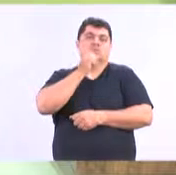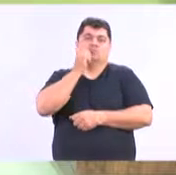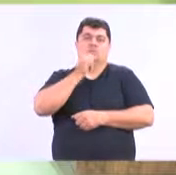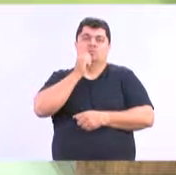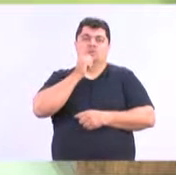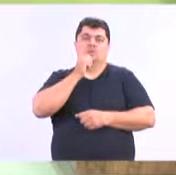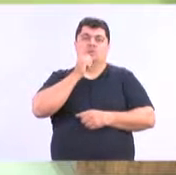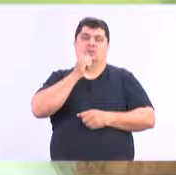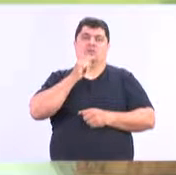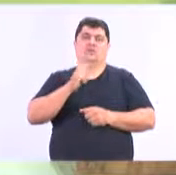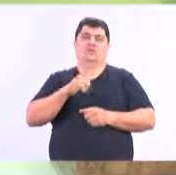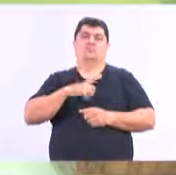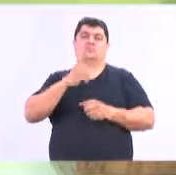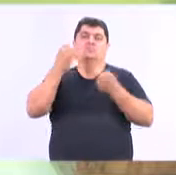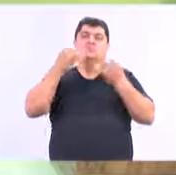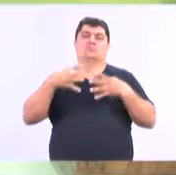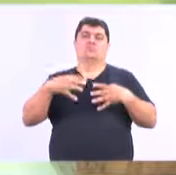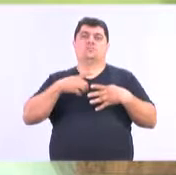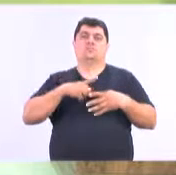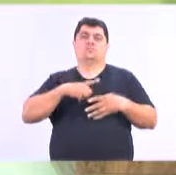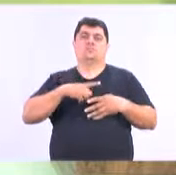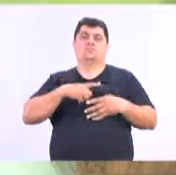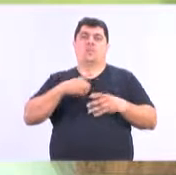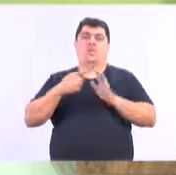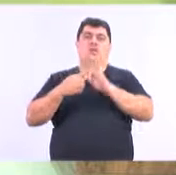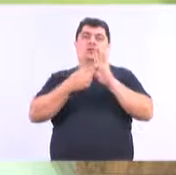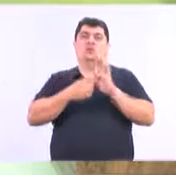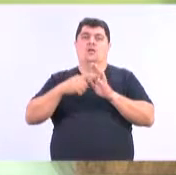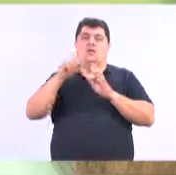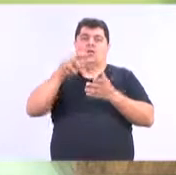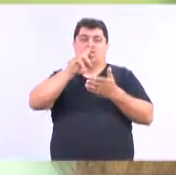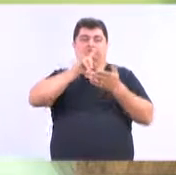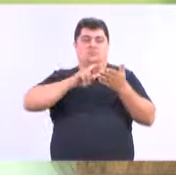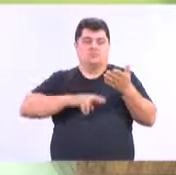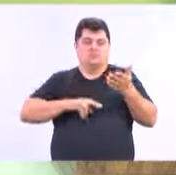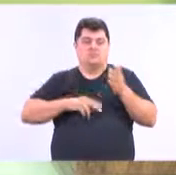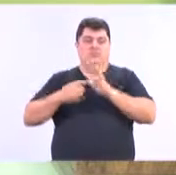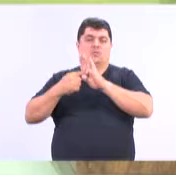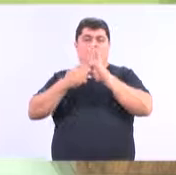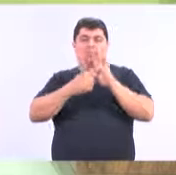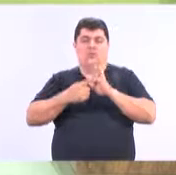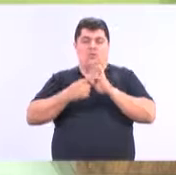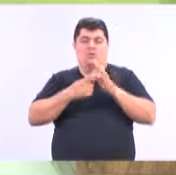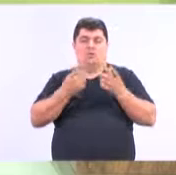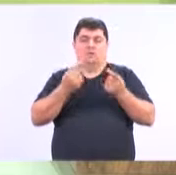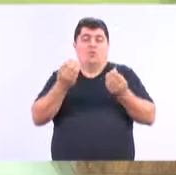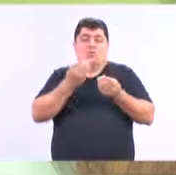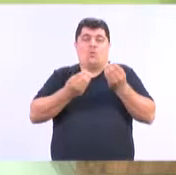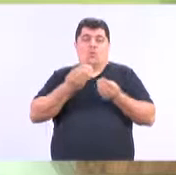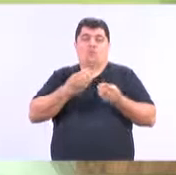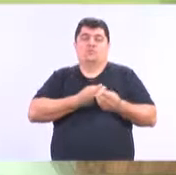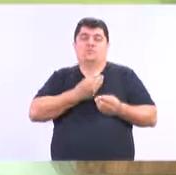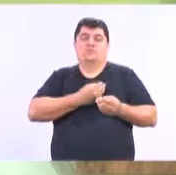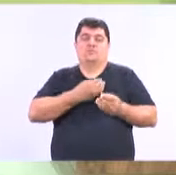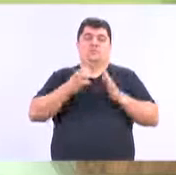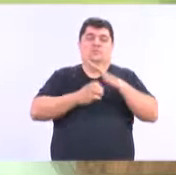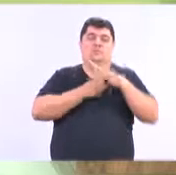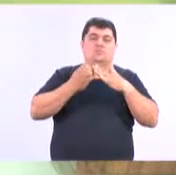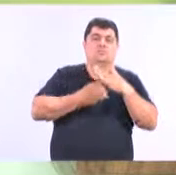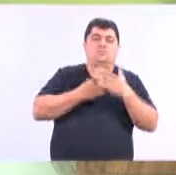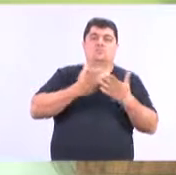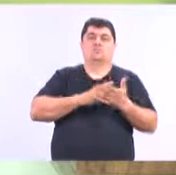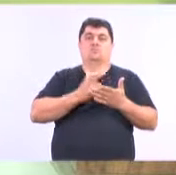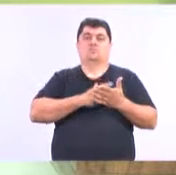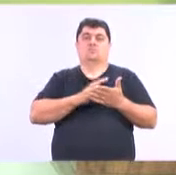Ingrid. Aí elas dizem o seguinte: demonstrações contábeis são relatórios que demonstram a situação financeira e econômica das empresas